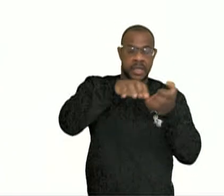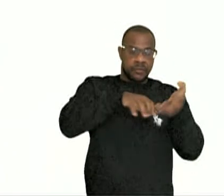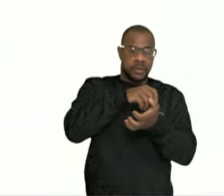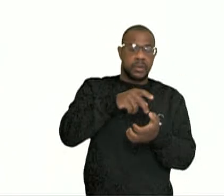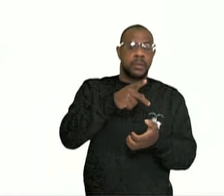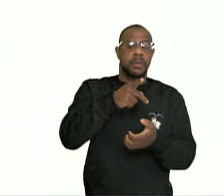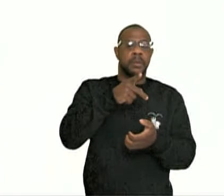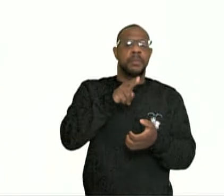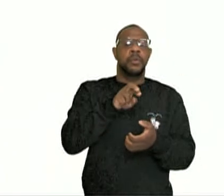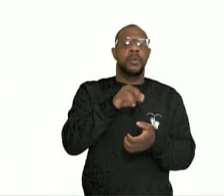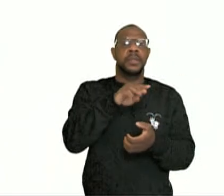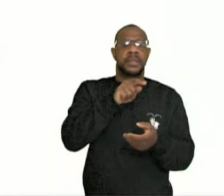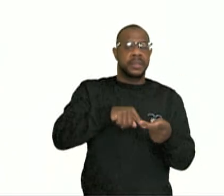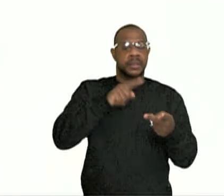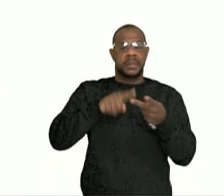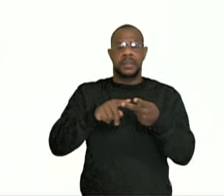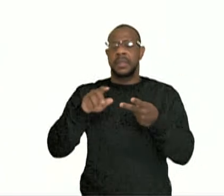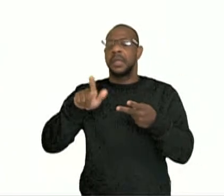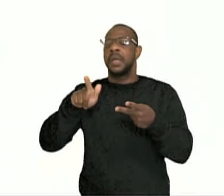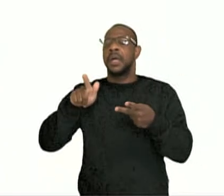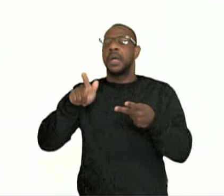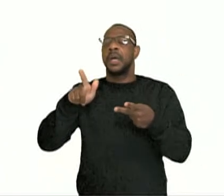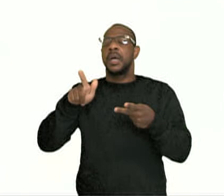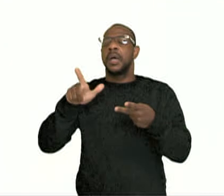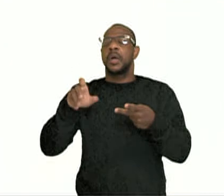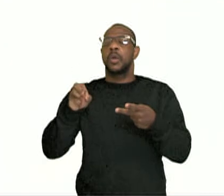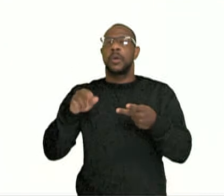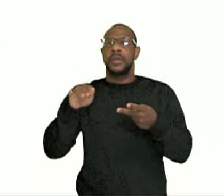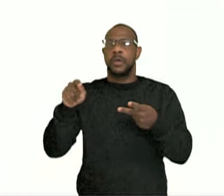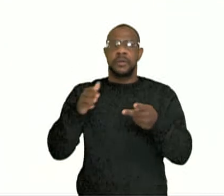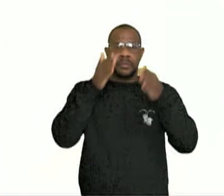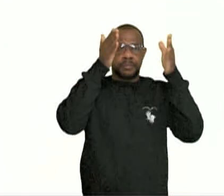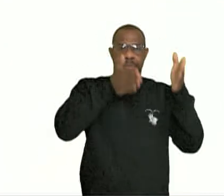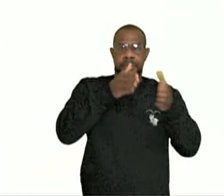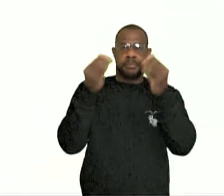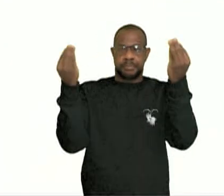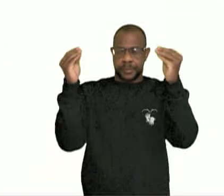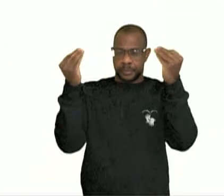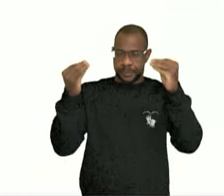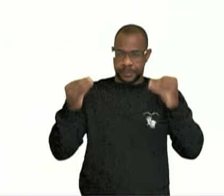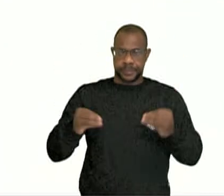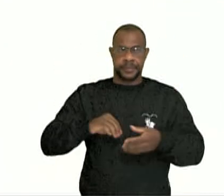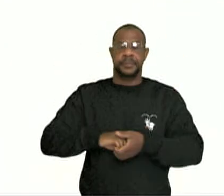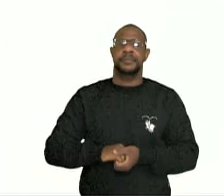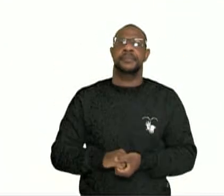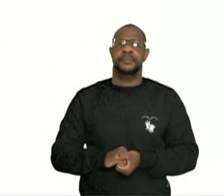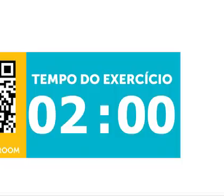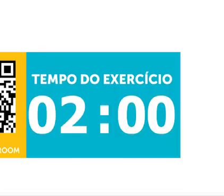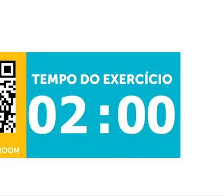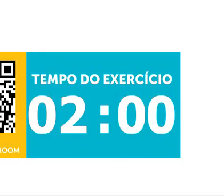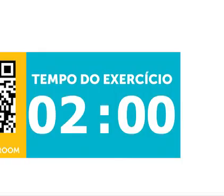Puritana, de outro lado, Revolução Gloriosa, e a gente corrige juntos a atividade.